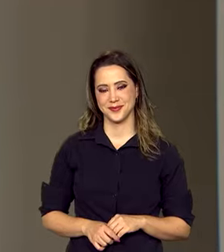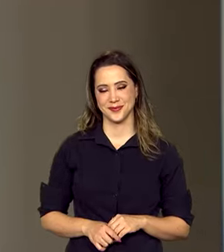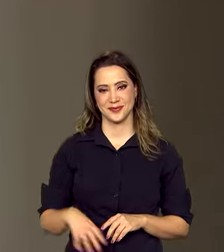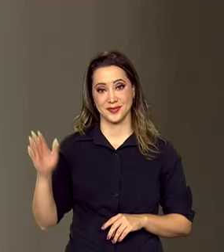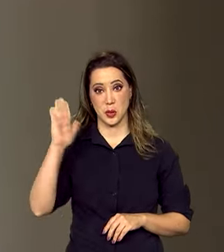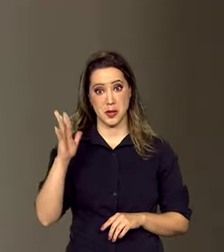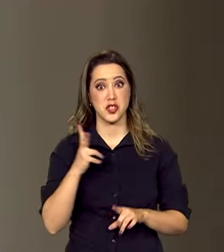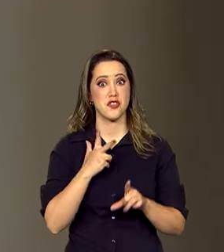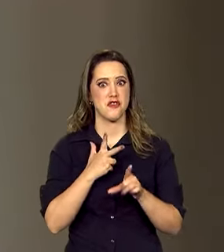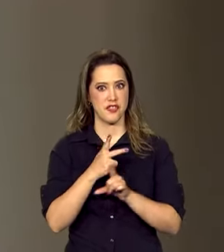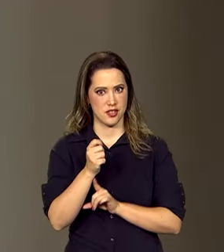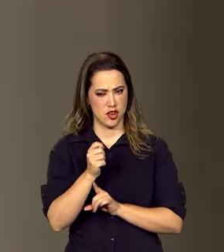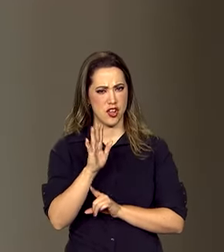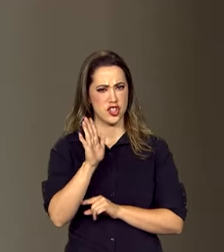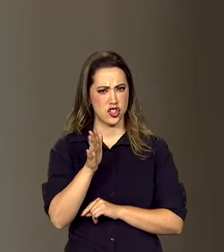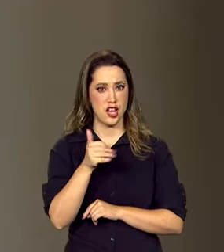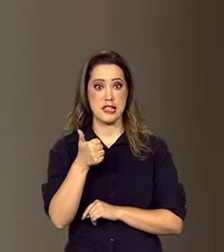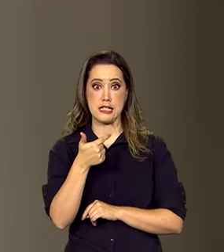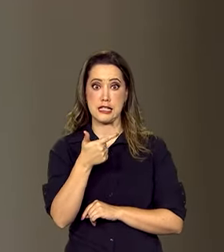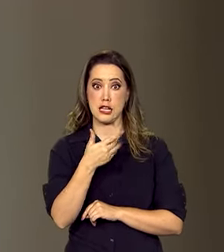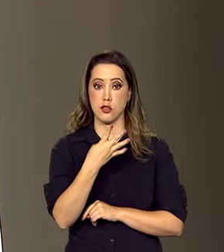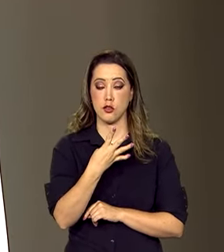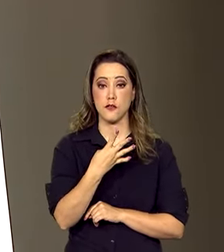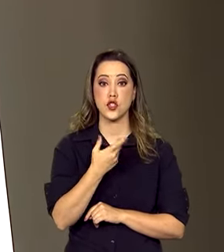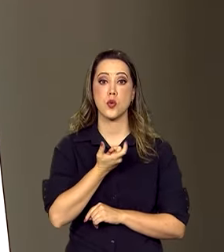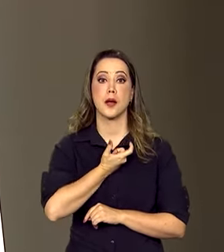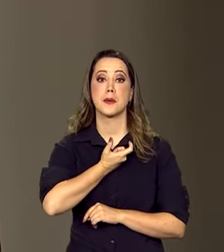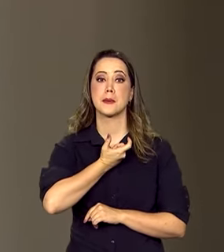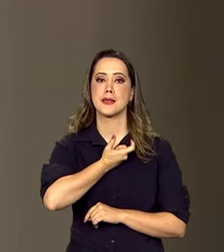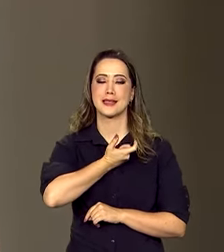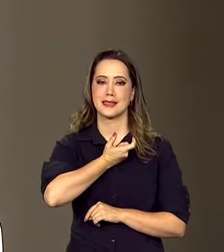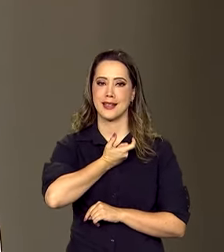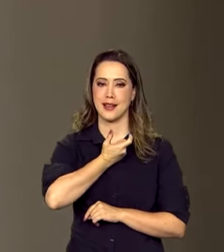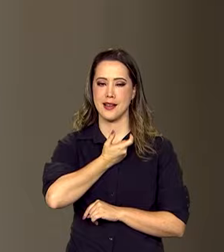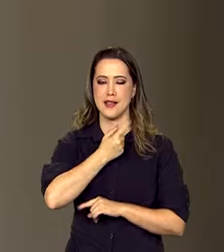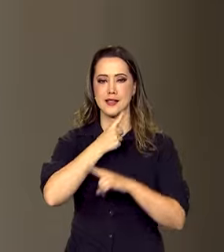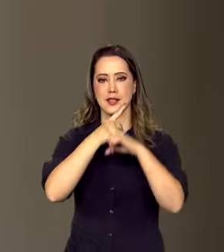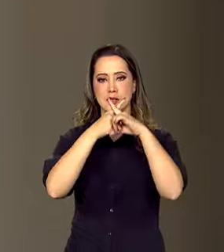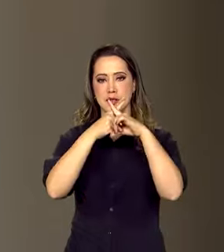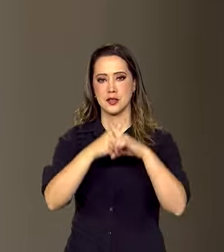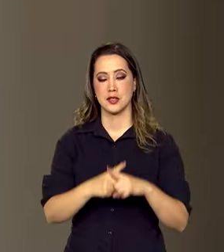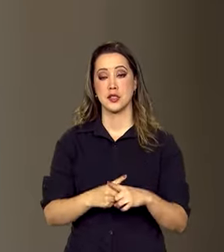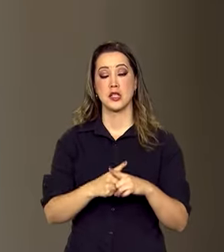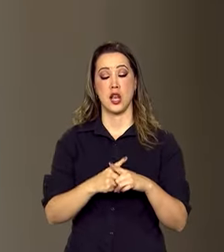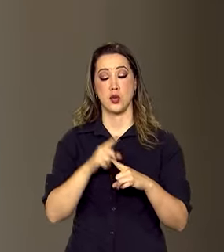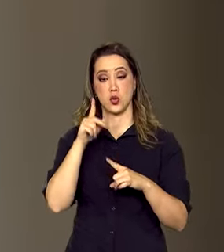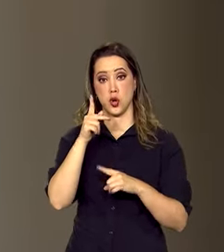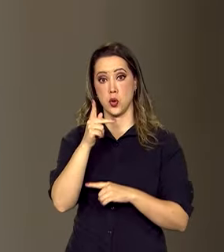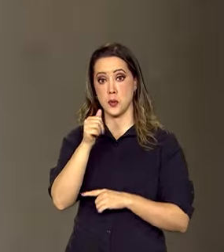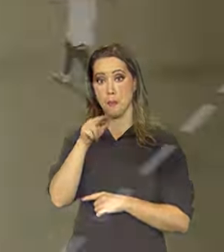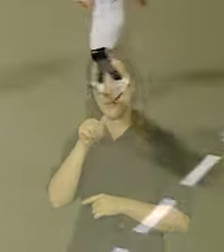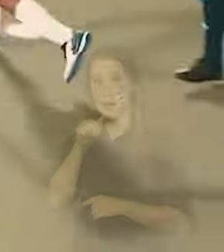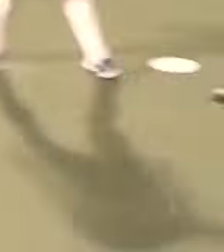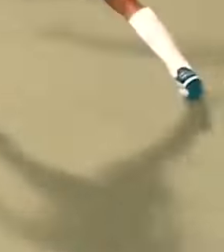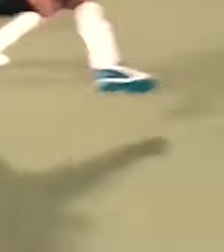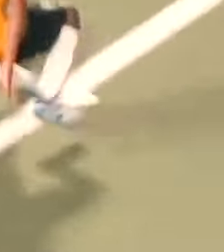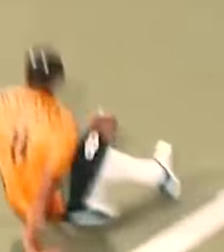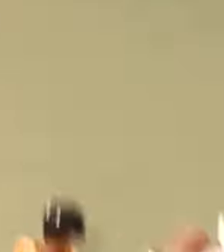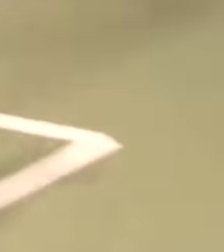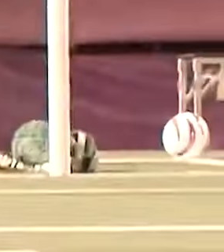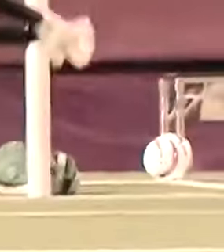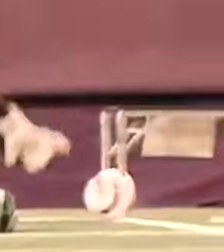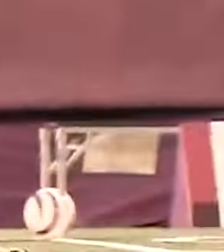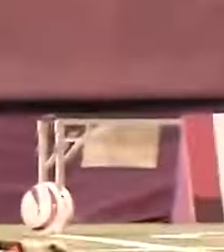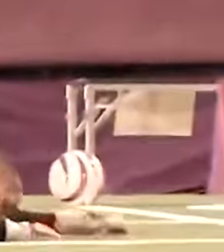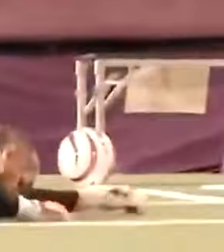O Brasil já conquistou 124 medalhas nos Jogos Parapan-Americanos de Santiago, no Chile, que